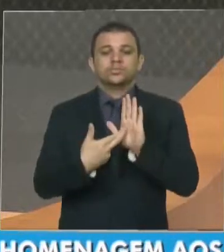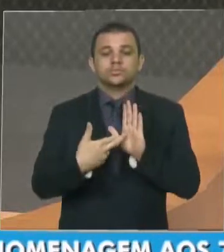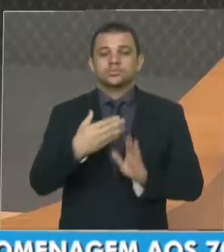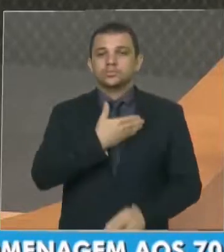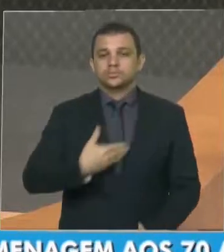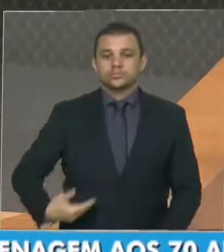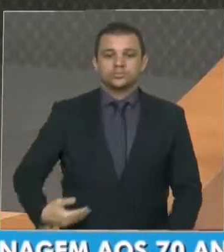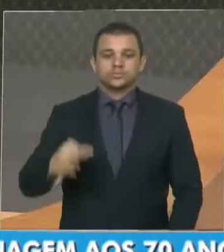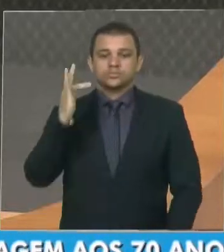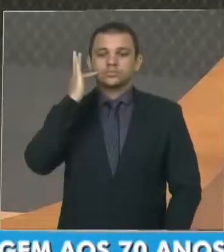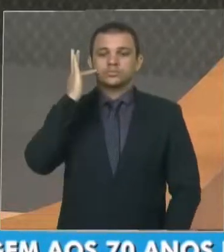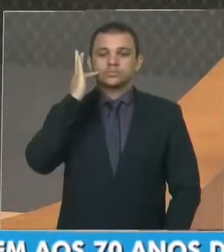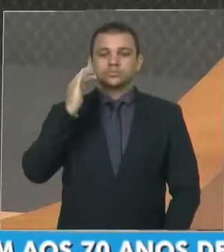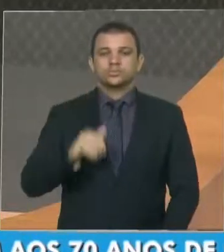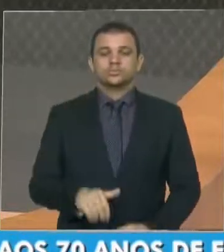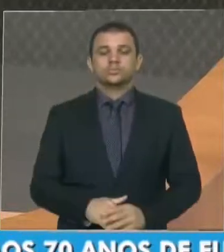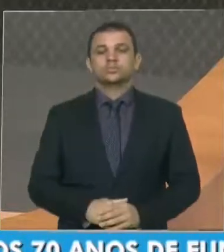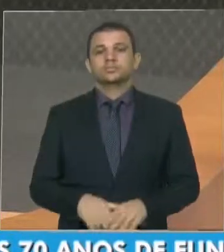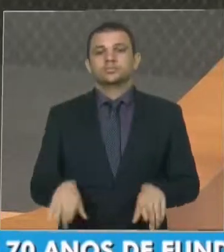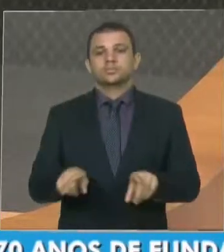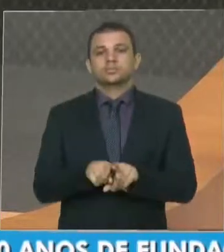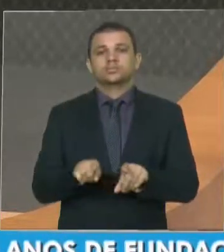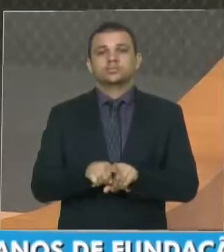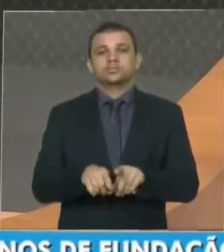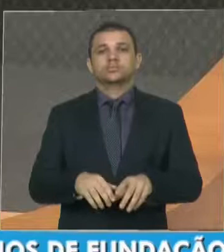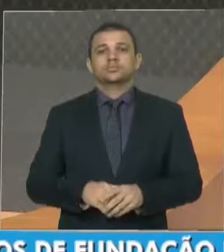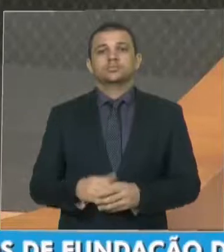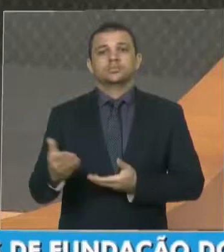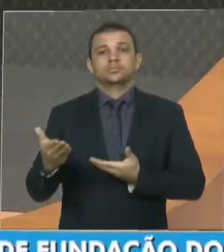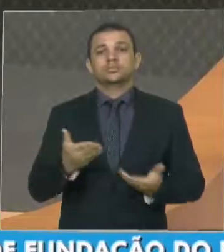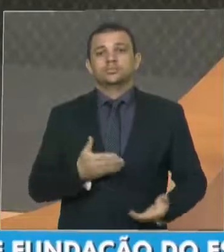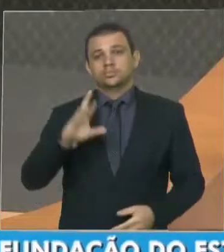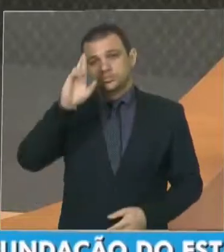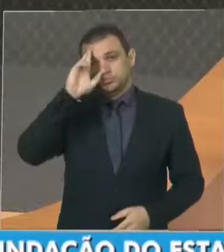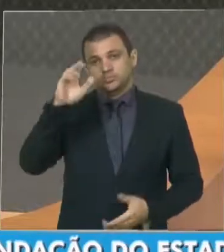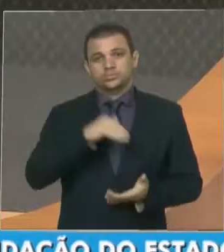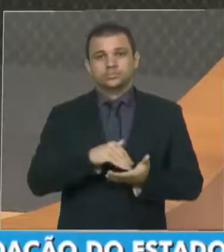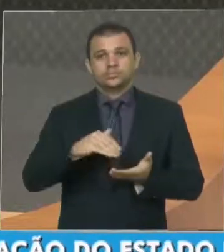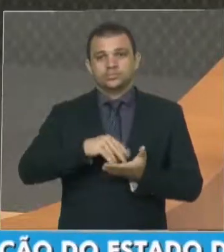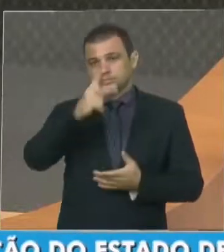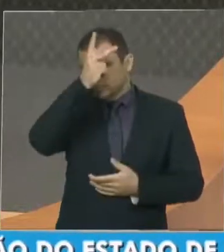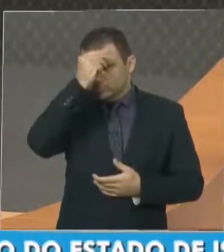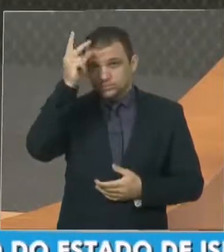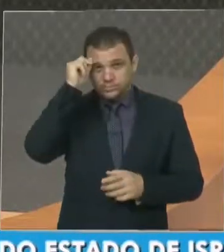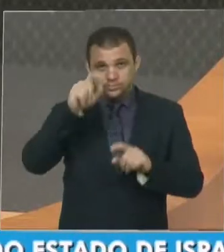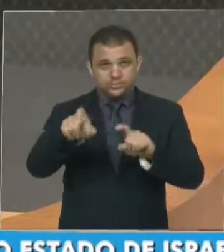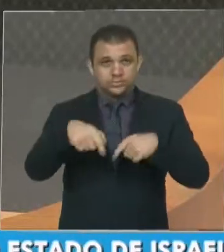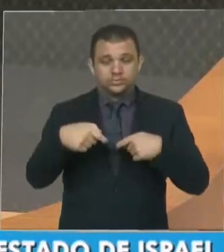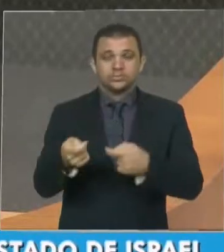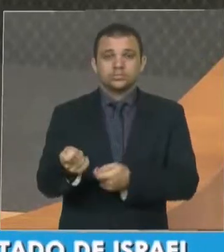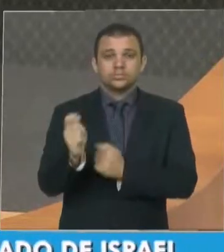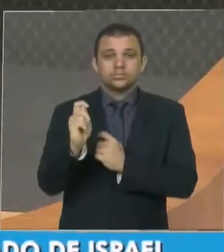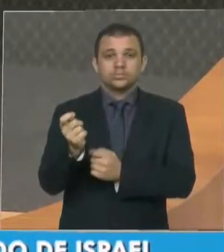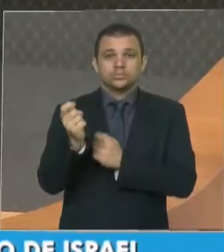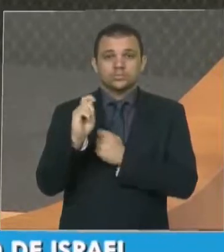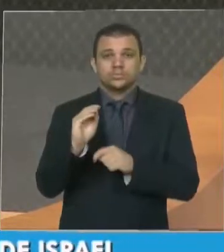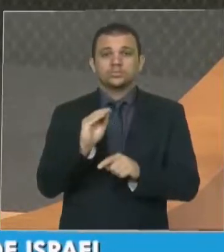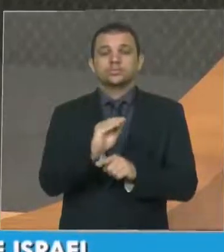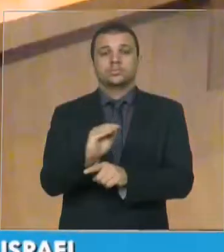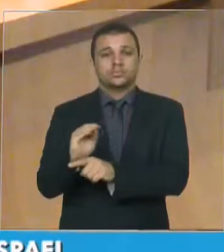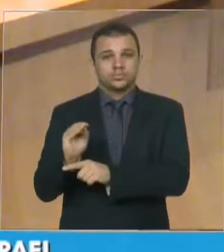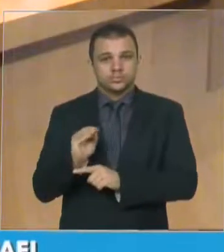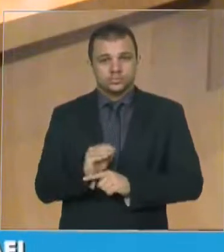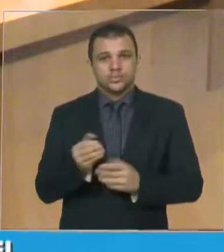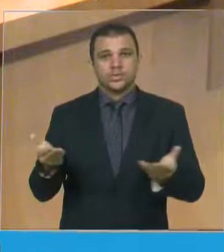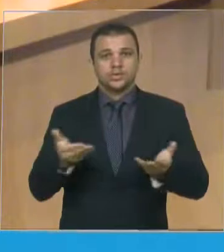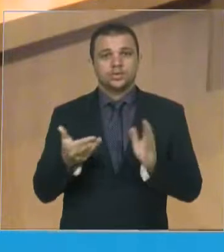Dino. Também o secretário municipal de Agricultura, Pesca e Abastecimento, nesse ato representando o